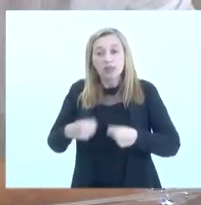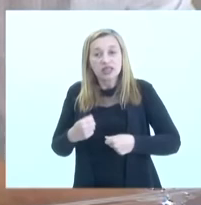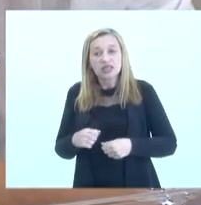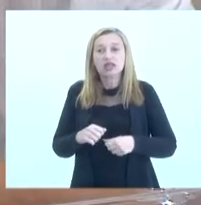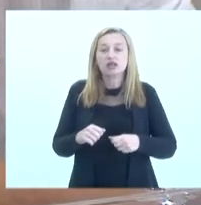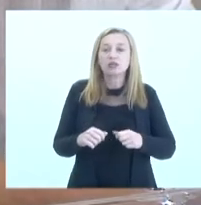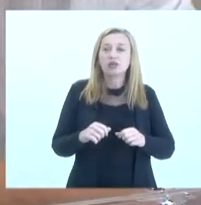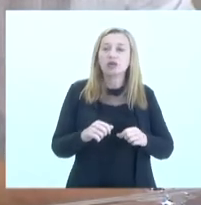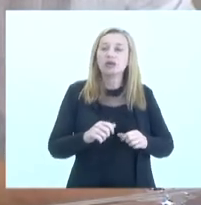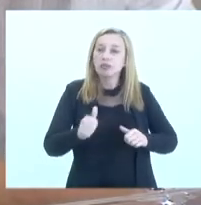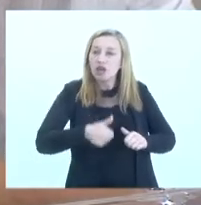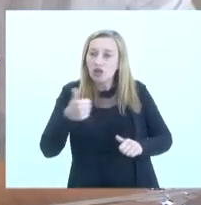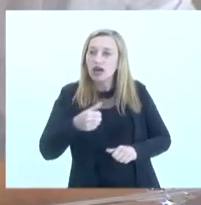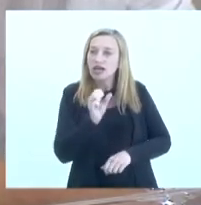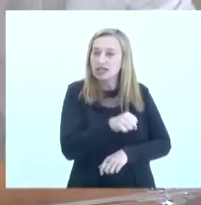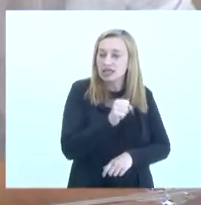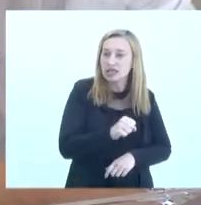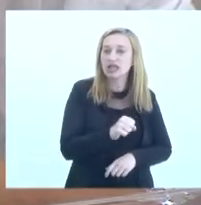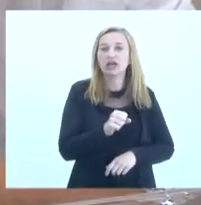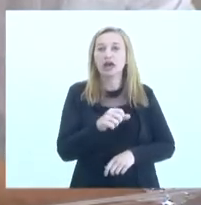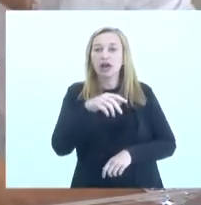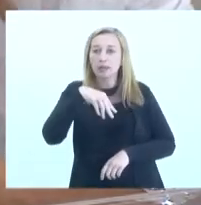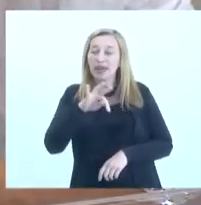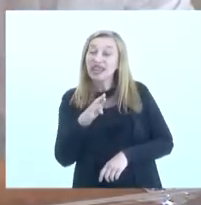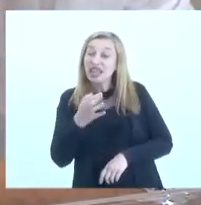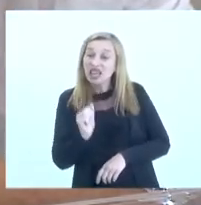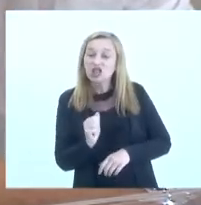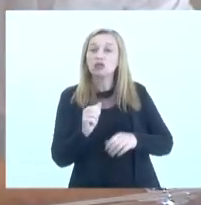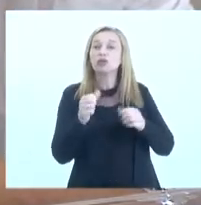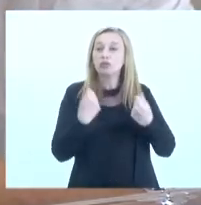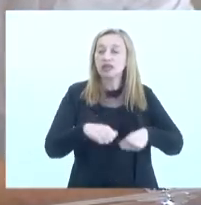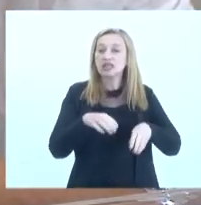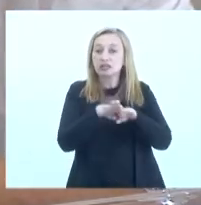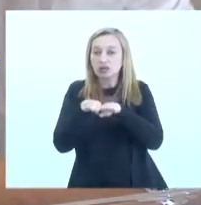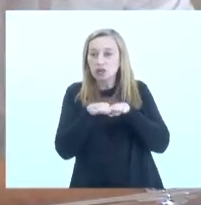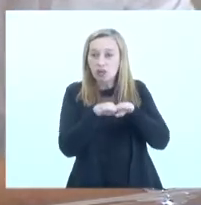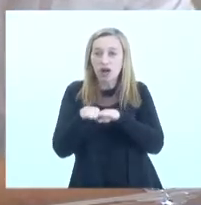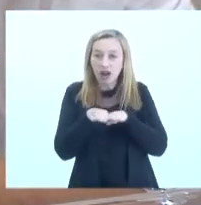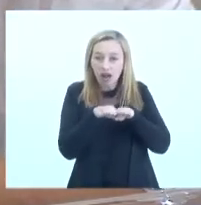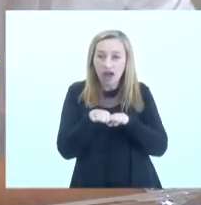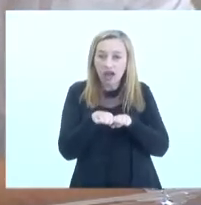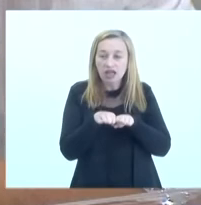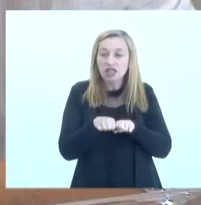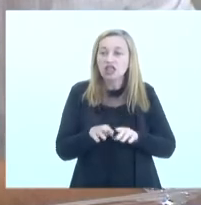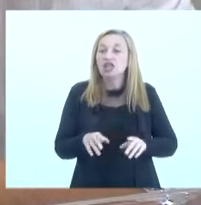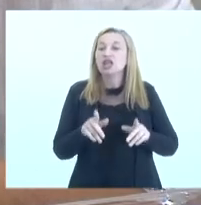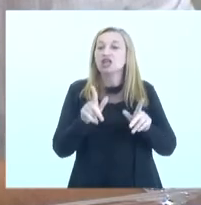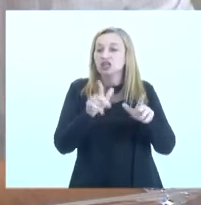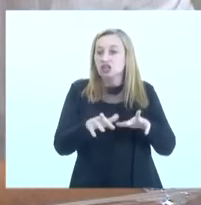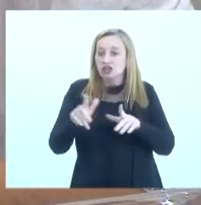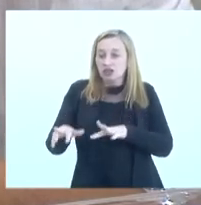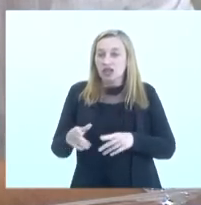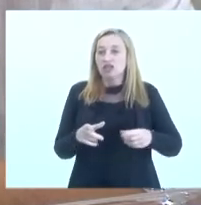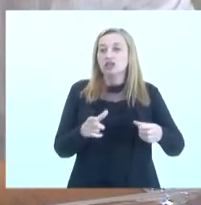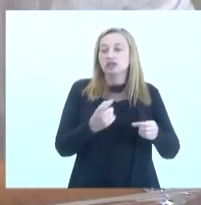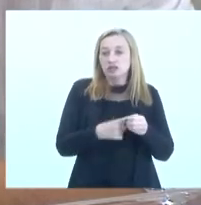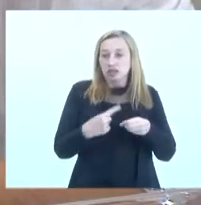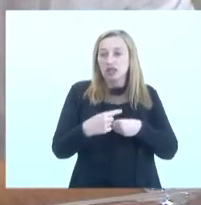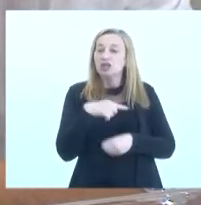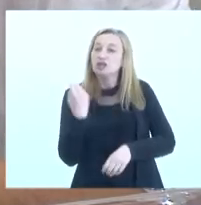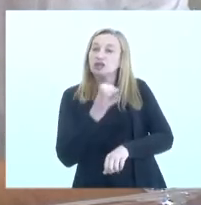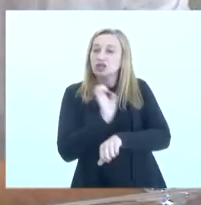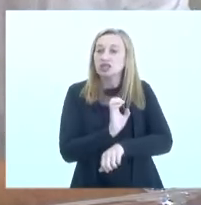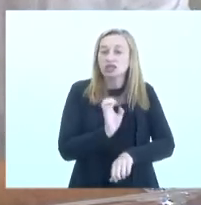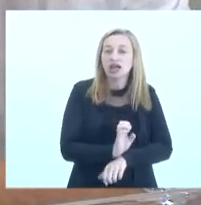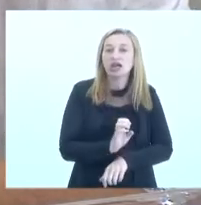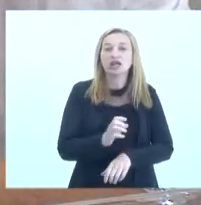sim, o polo metal mecânico, a gente tem que igualar o incentivo aos diversos municípios do nosso estado. No passado, Barra Mansa